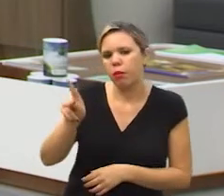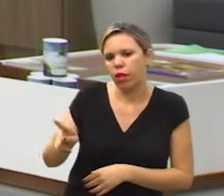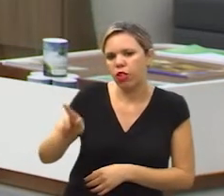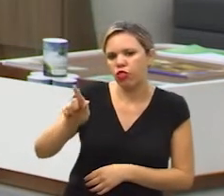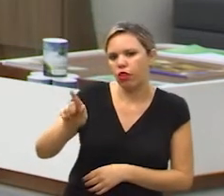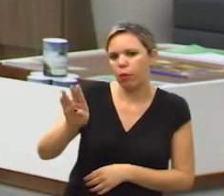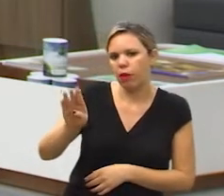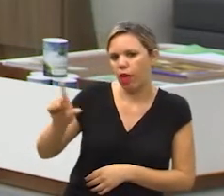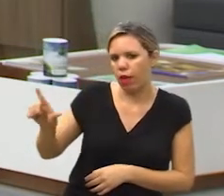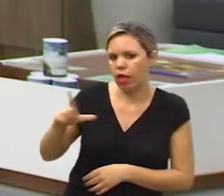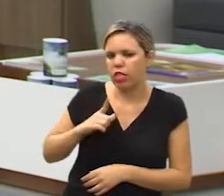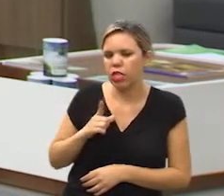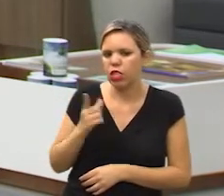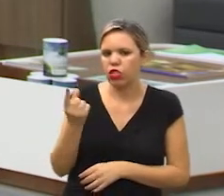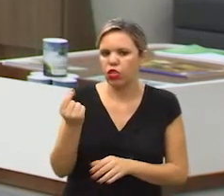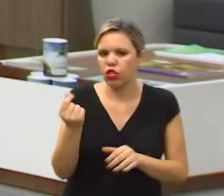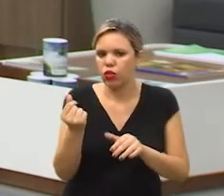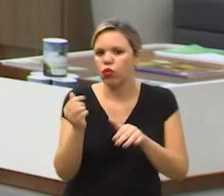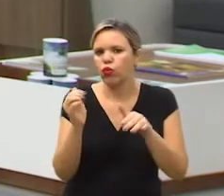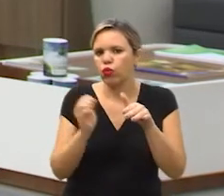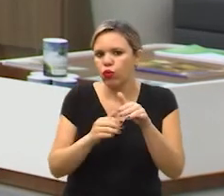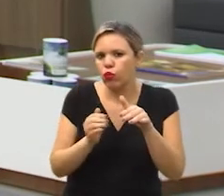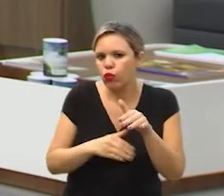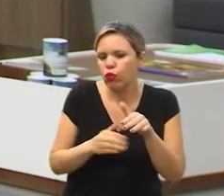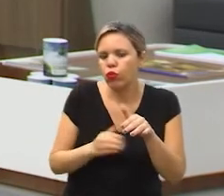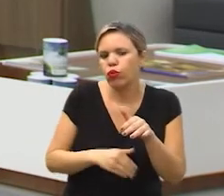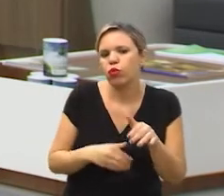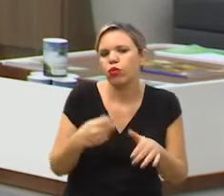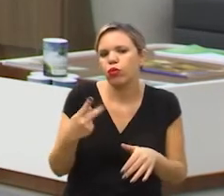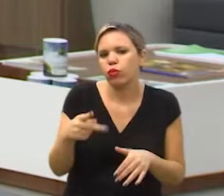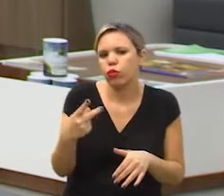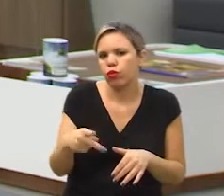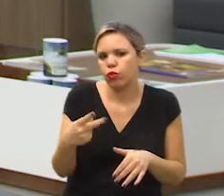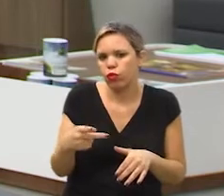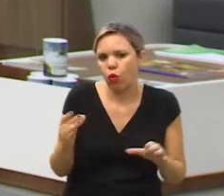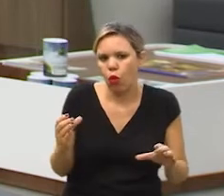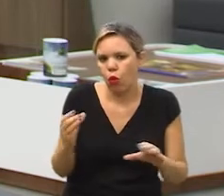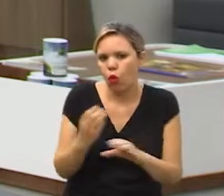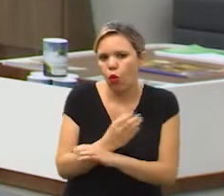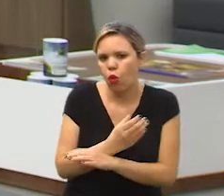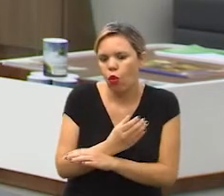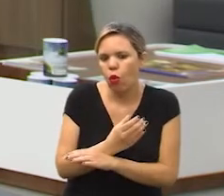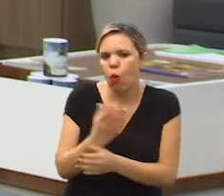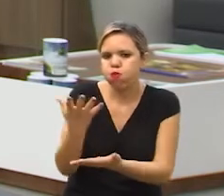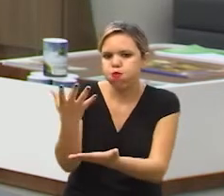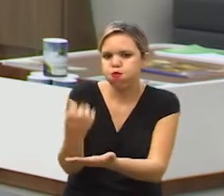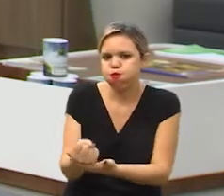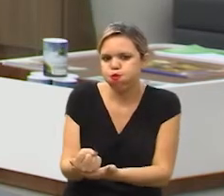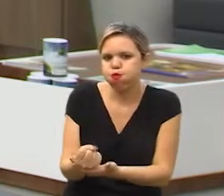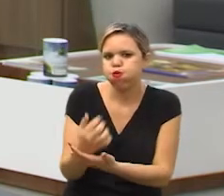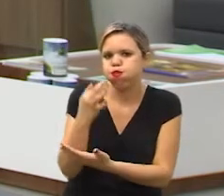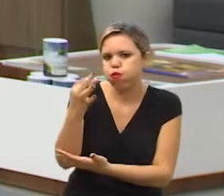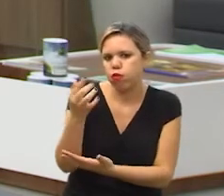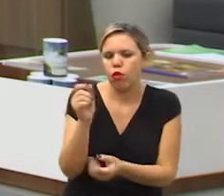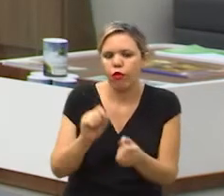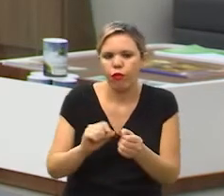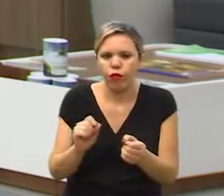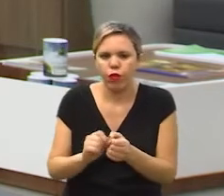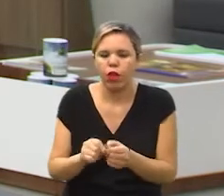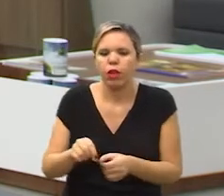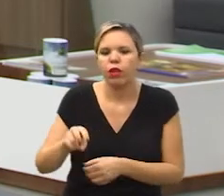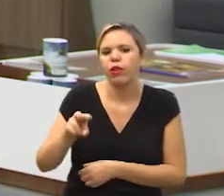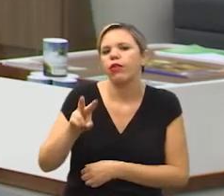PGBL, você tem uma tributação na sua totalidade do resgate que você faz. E